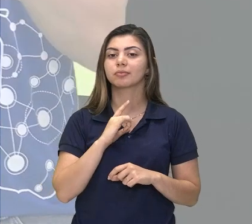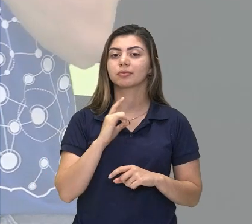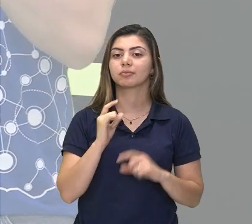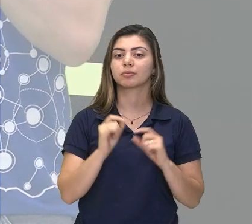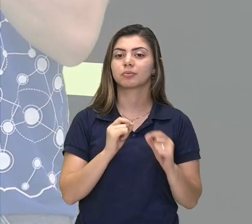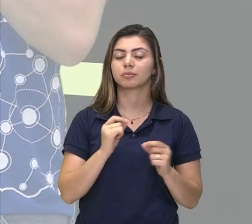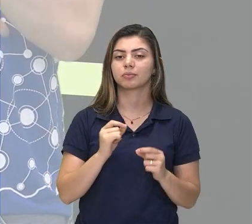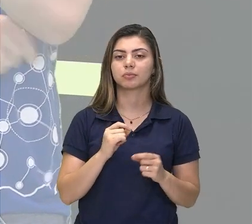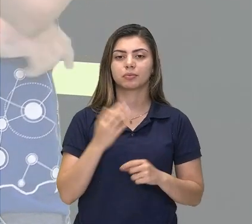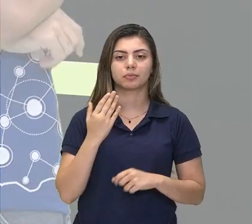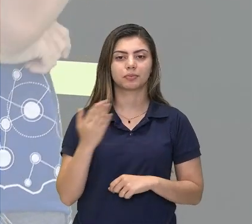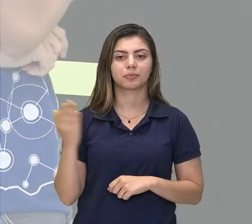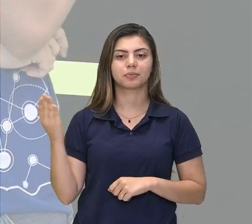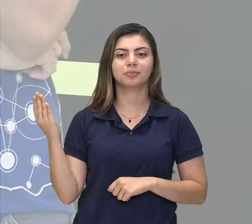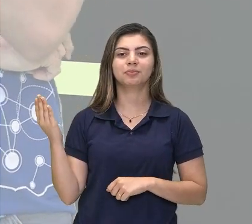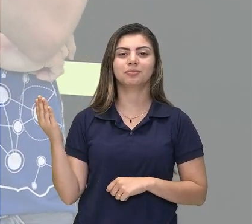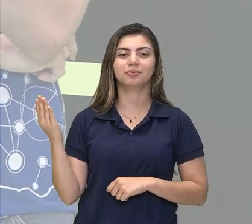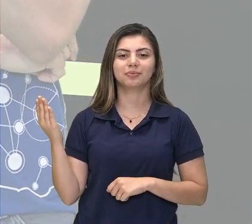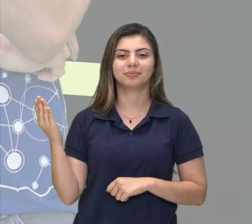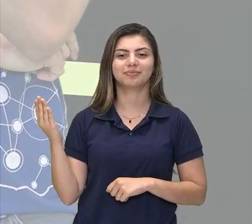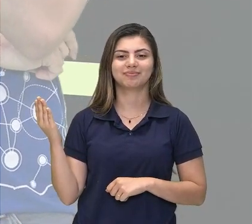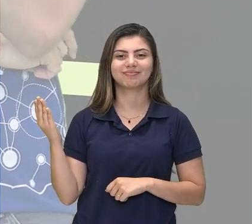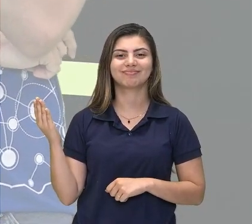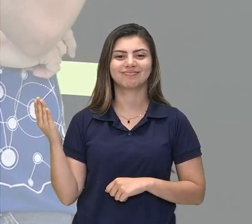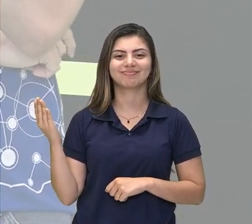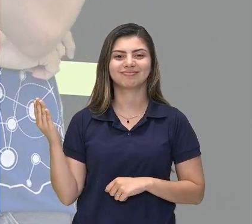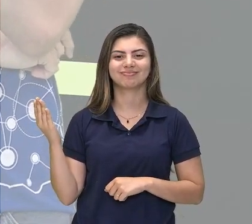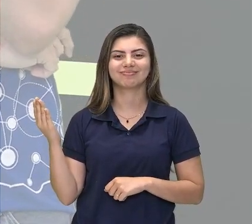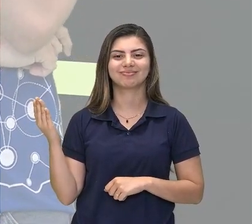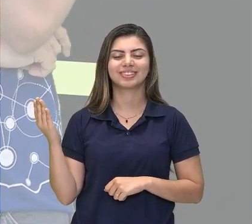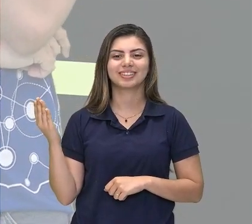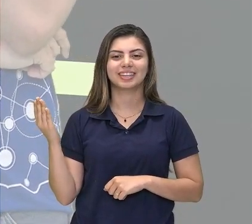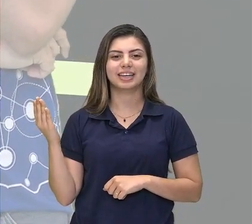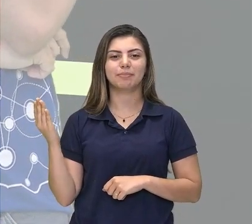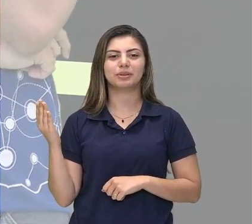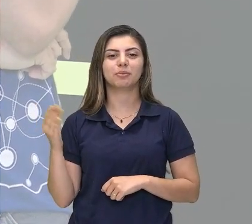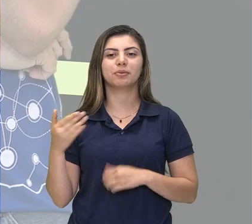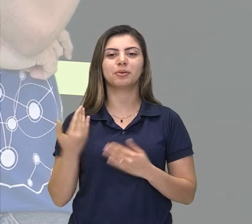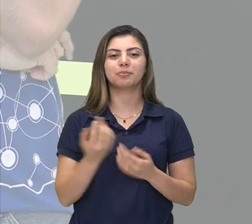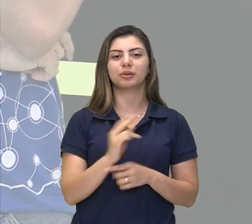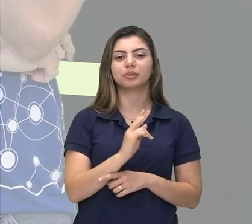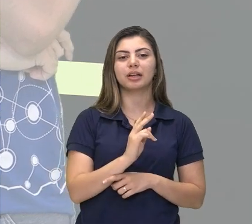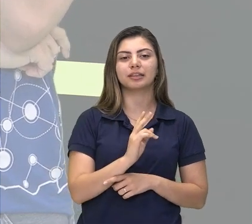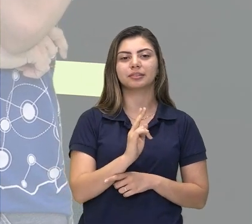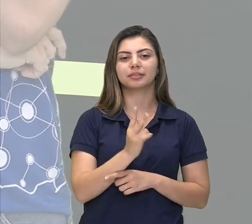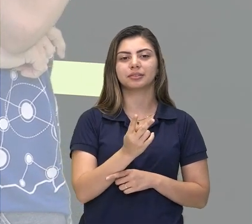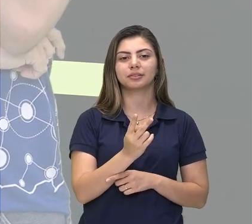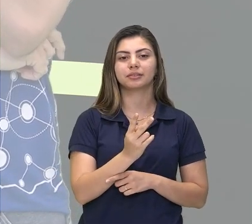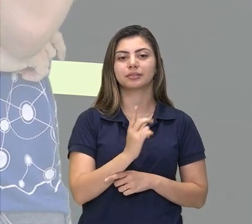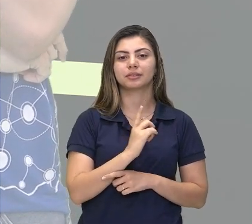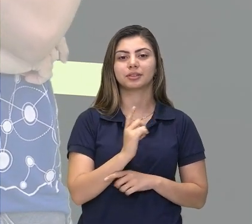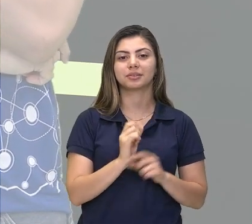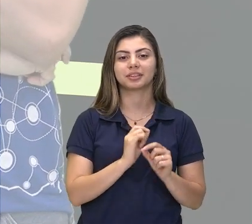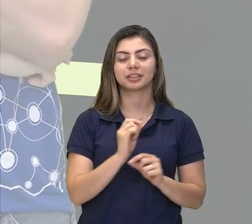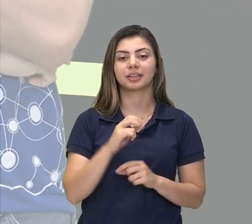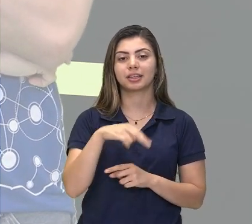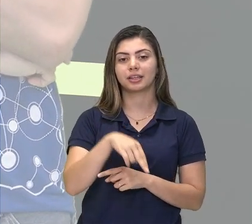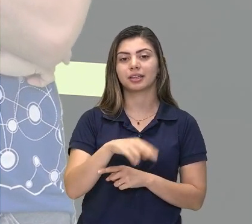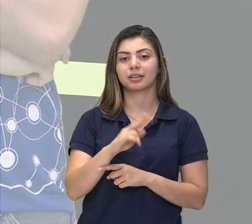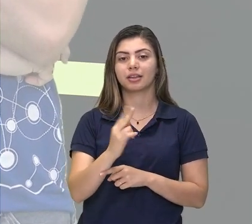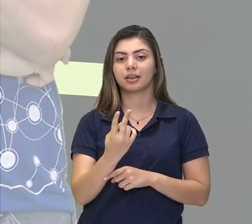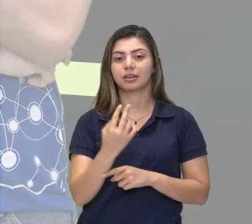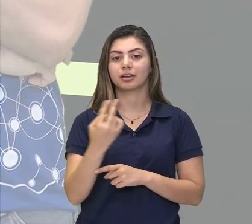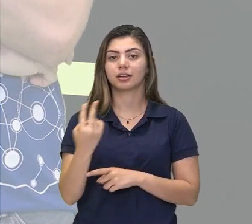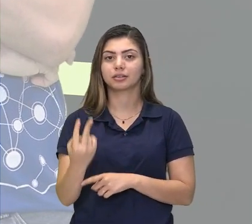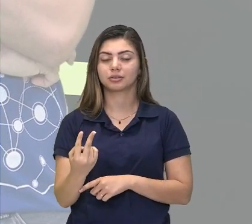aqui desse lado, ó, nós temos aqui desse lado o NH2, tá? Que está na ponta, e nós temos o